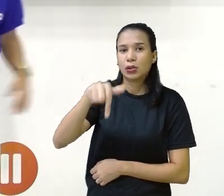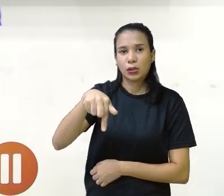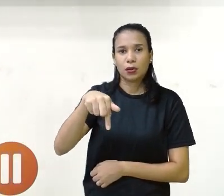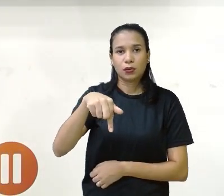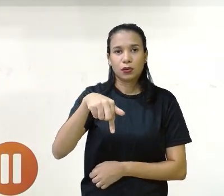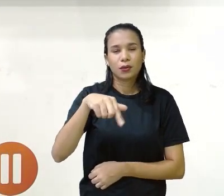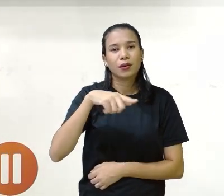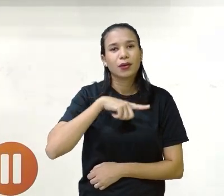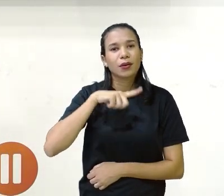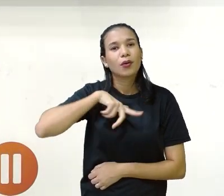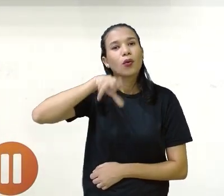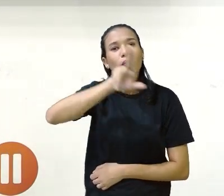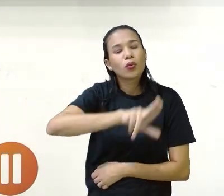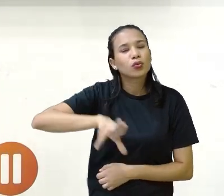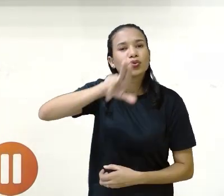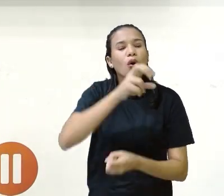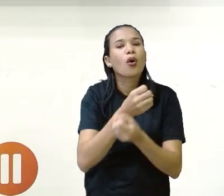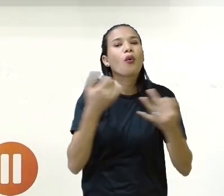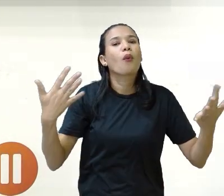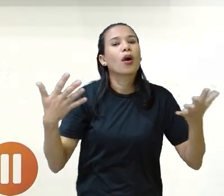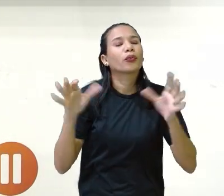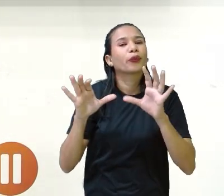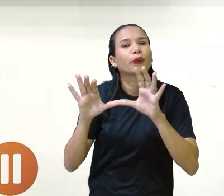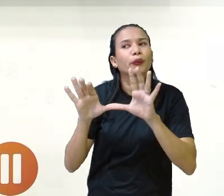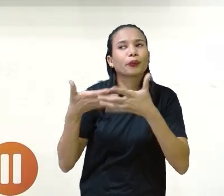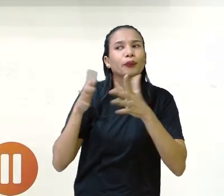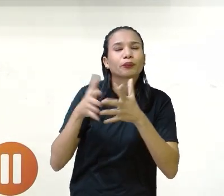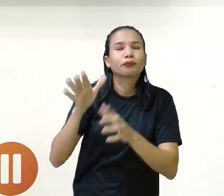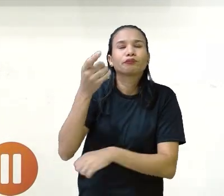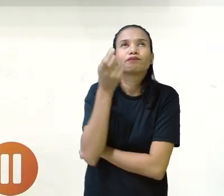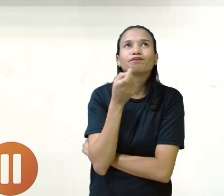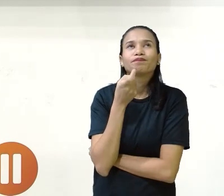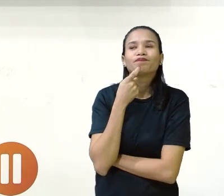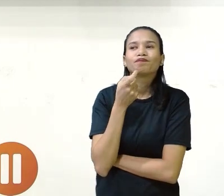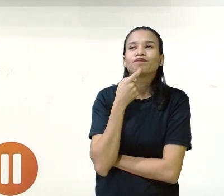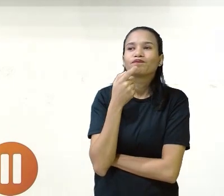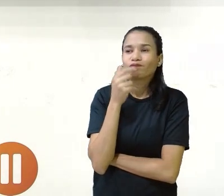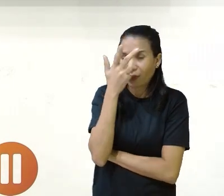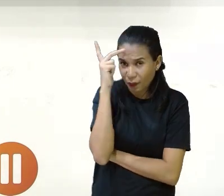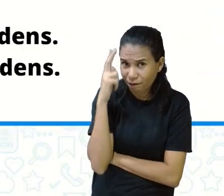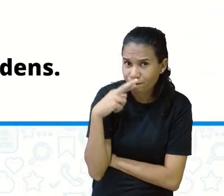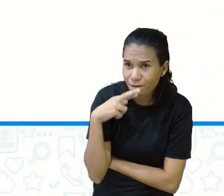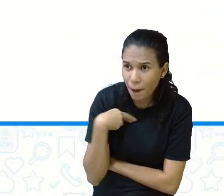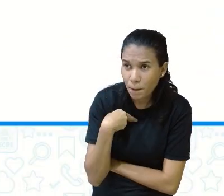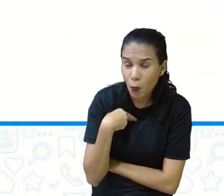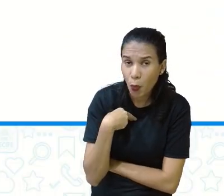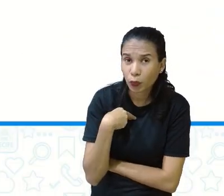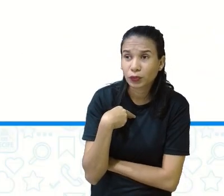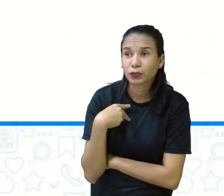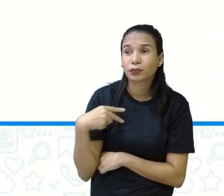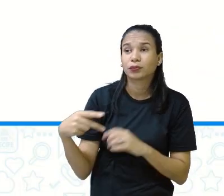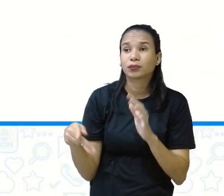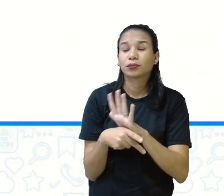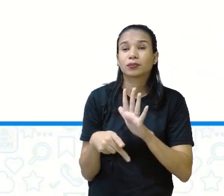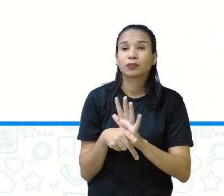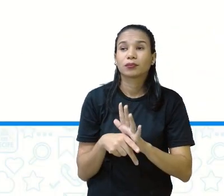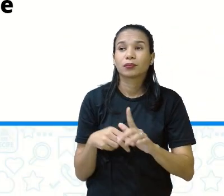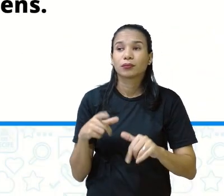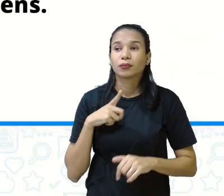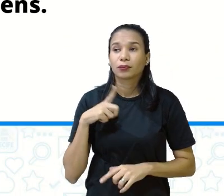1857. Eu usei quantas classes aí? Quem respondeu a letra